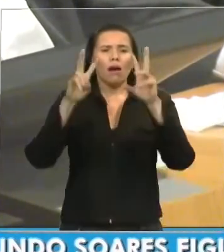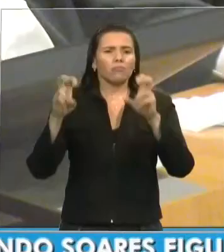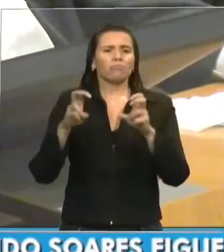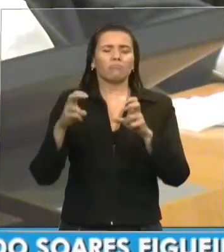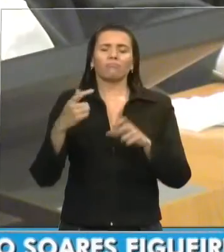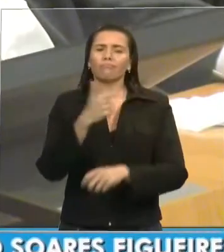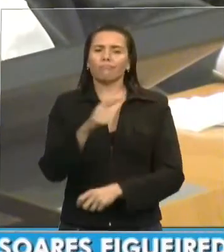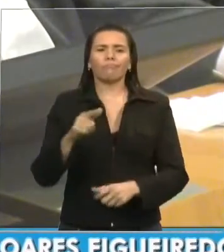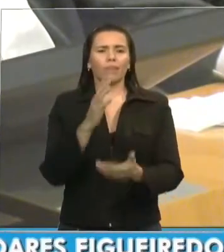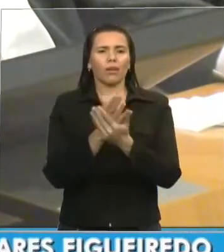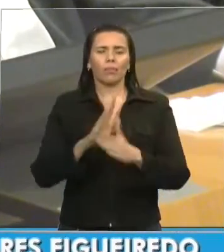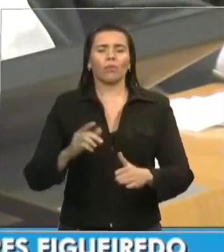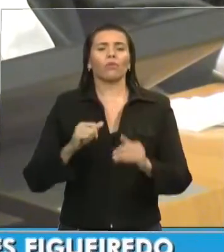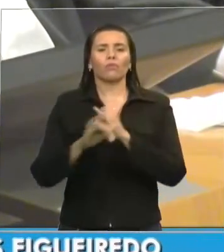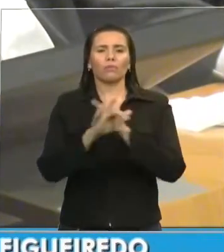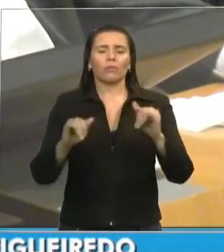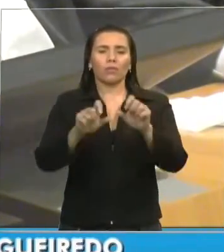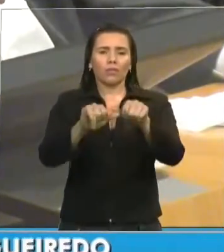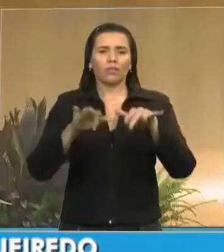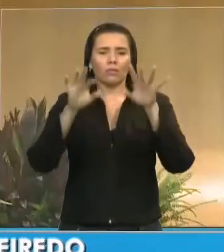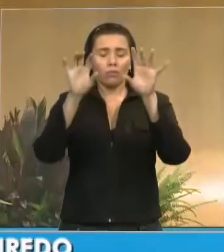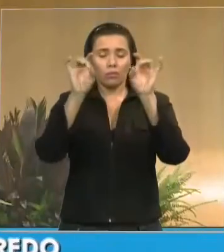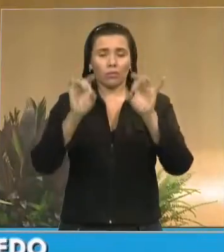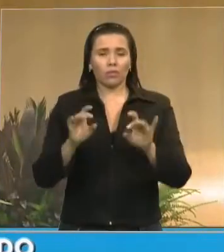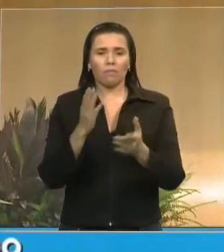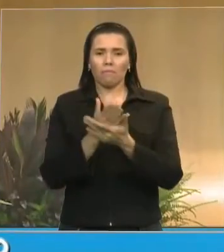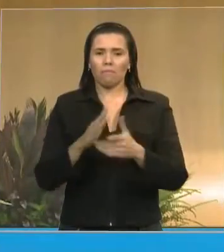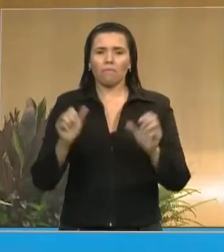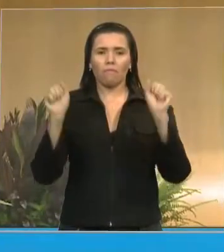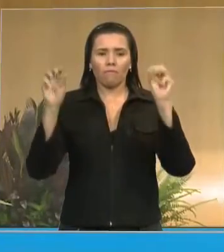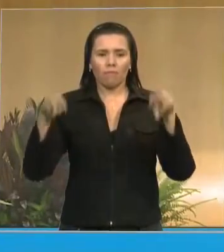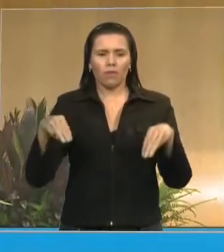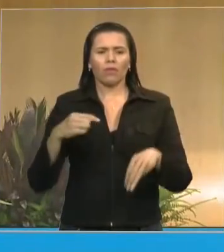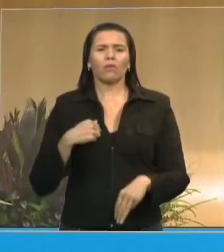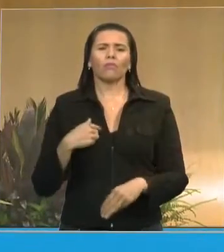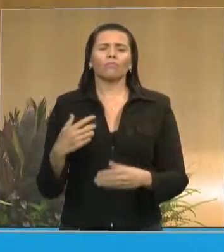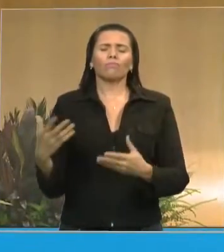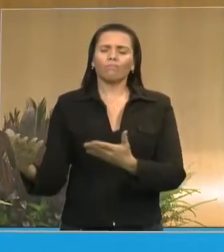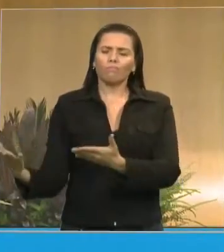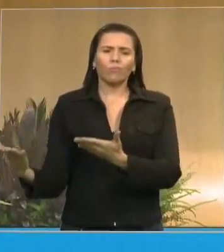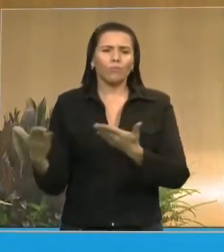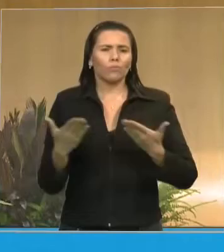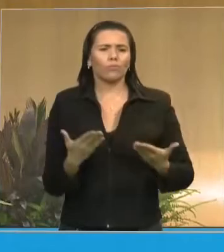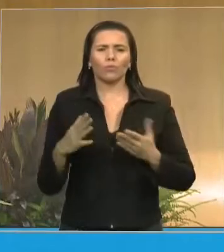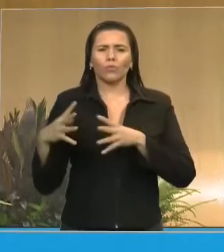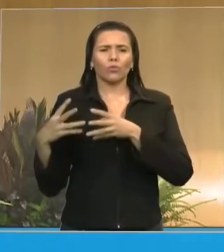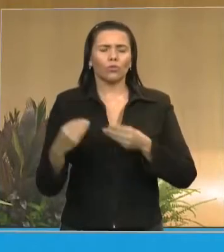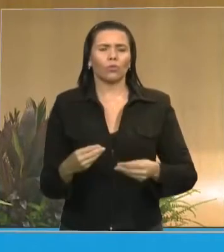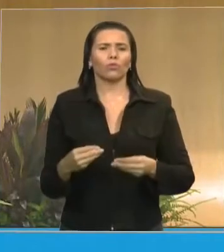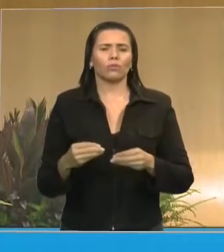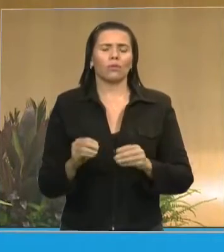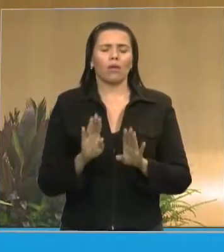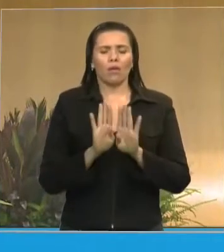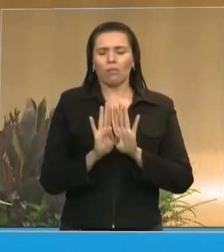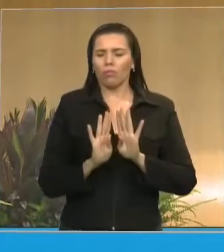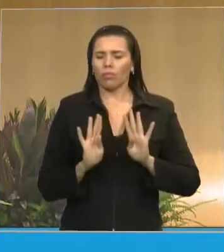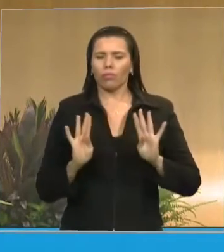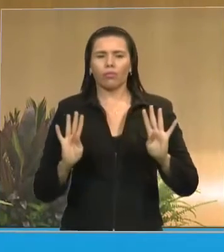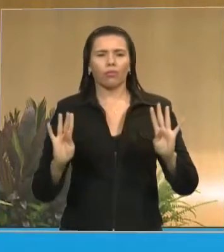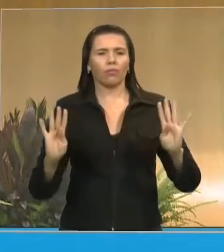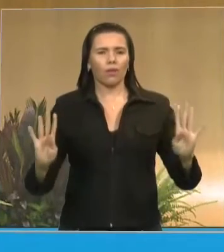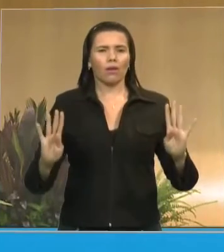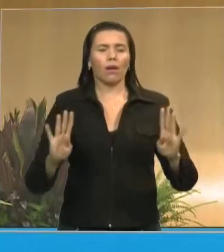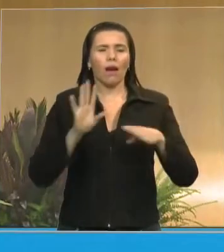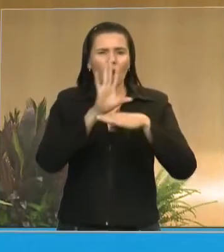encerrada a presente sessão. Eu convido a todos para que se possam bater uma foto desse momento histórico aqui na frente e